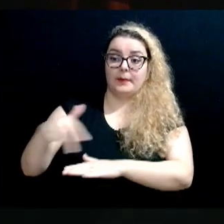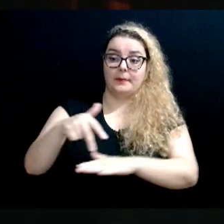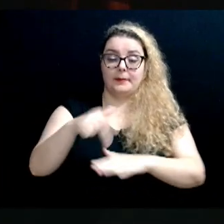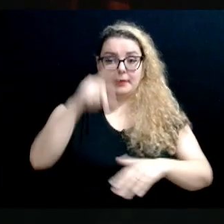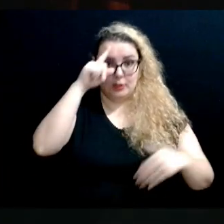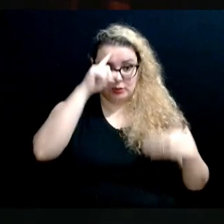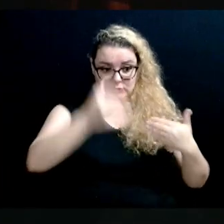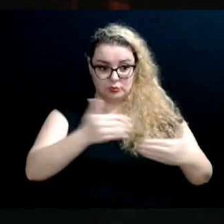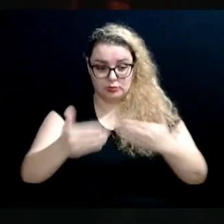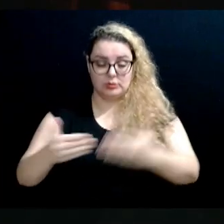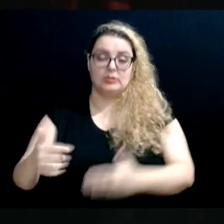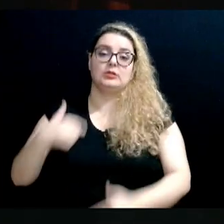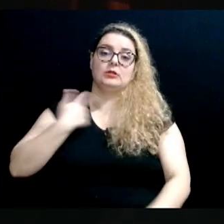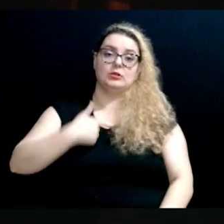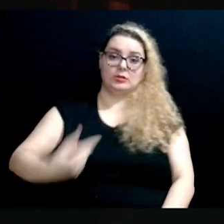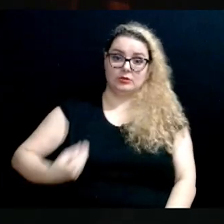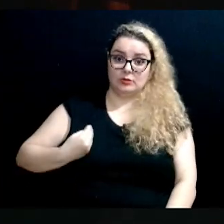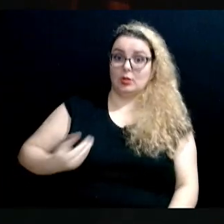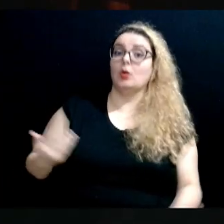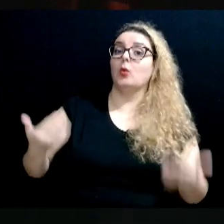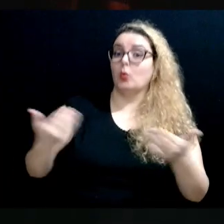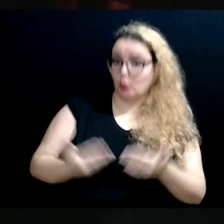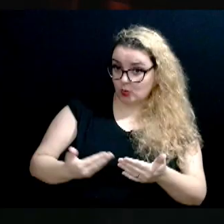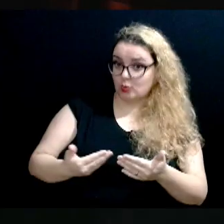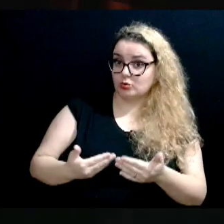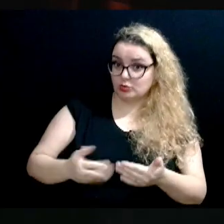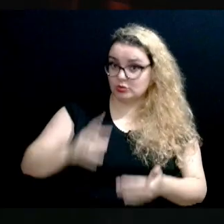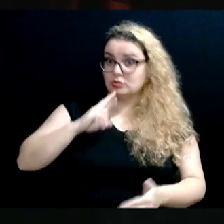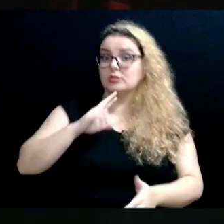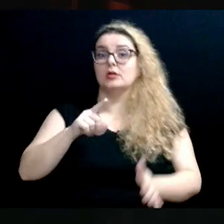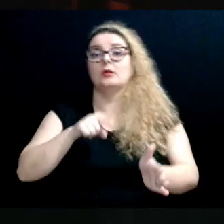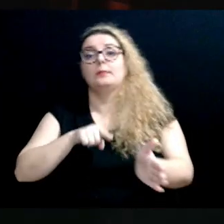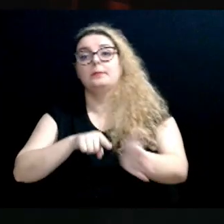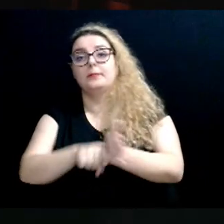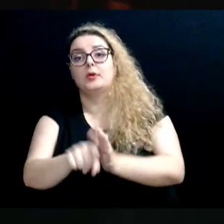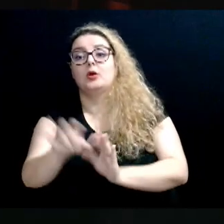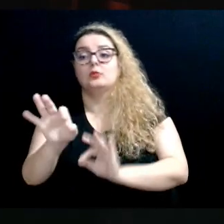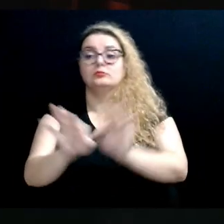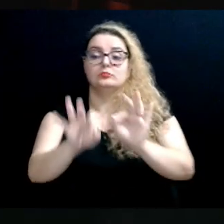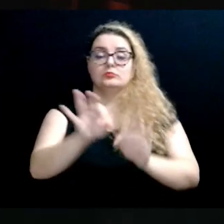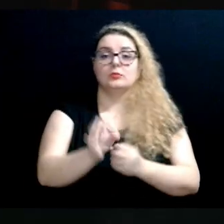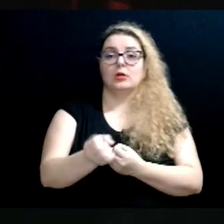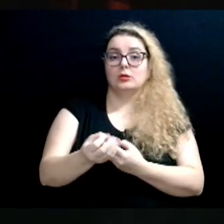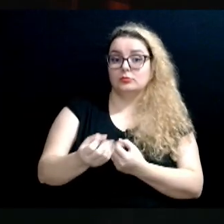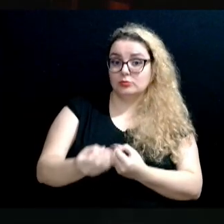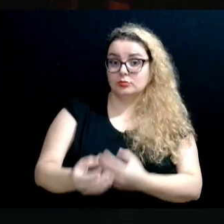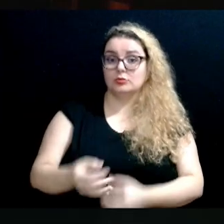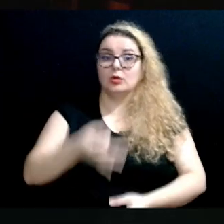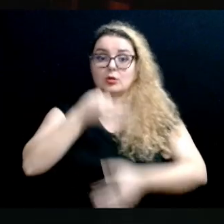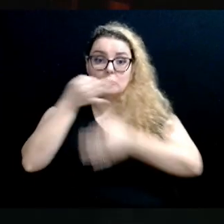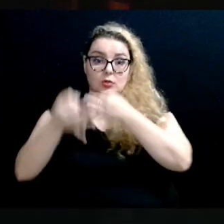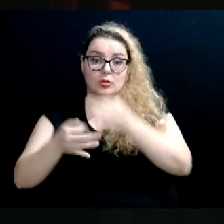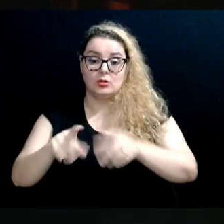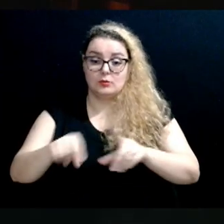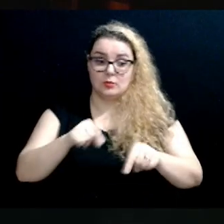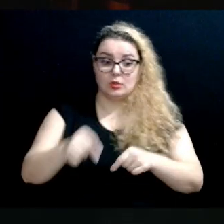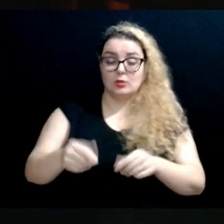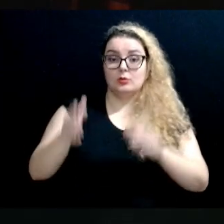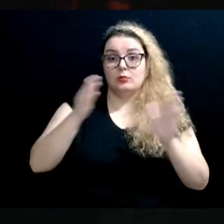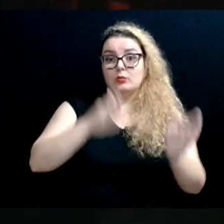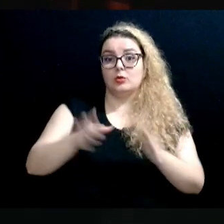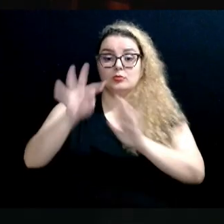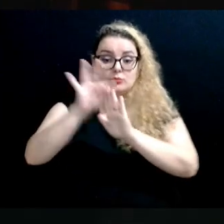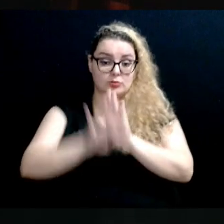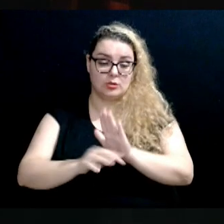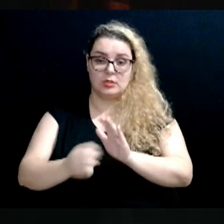nossas vidas. Hoje, ela responde perguntas, organiza informações, sugere escolhas, produz textos, cria imagens